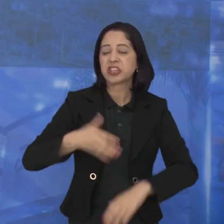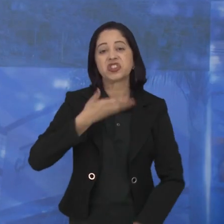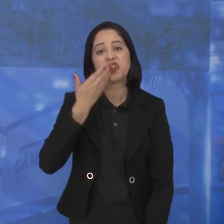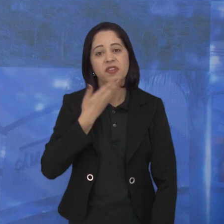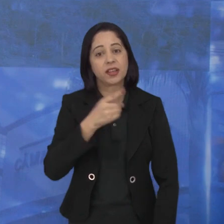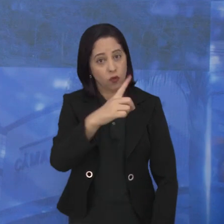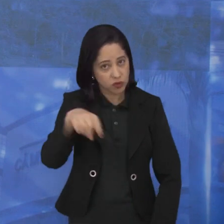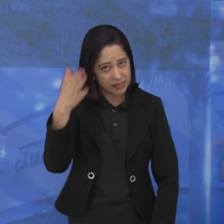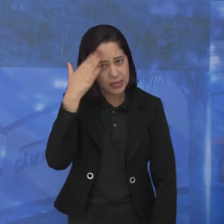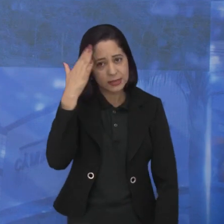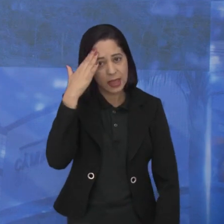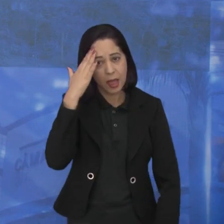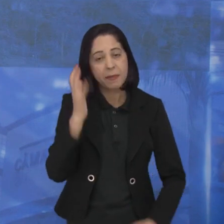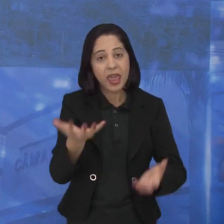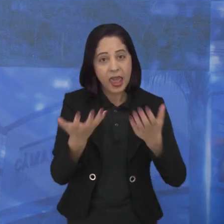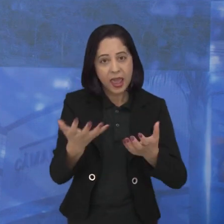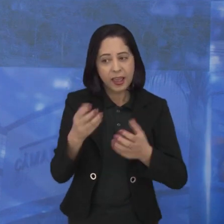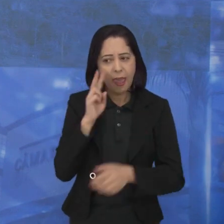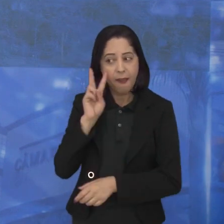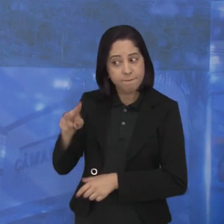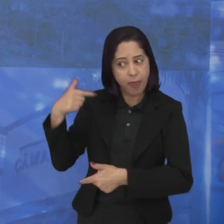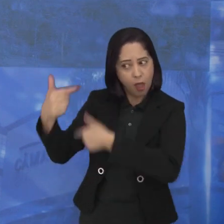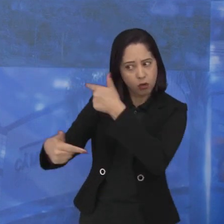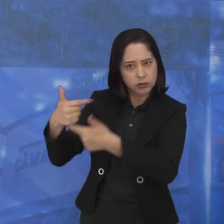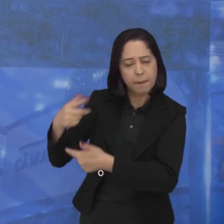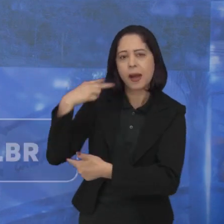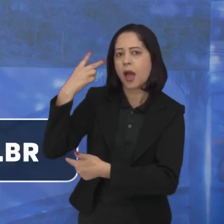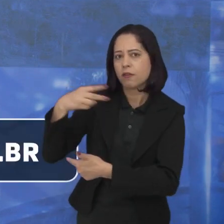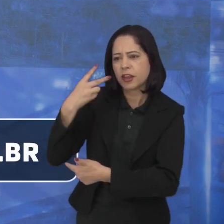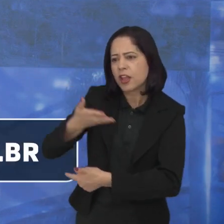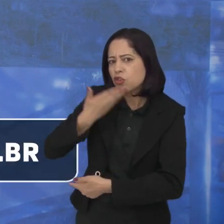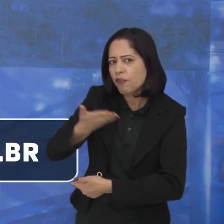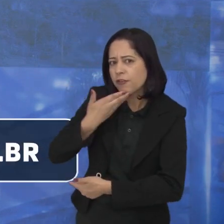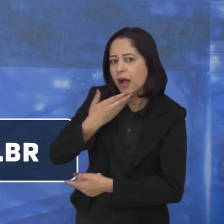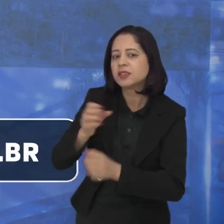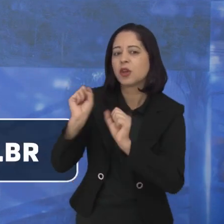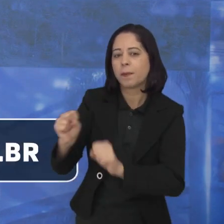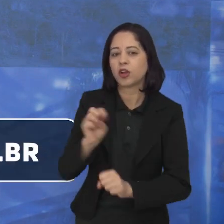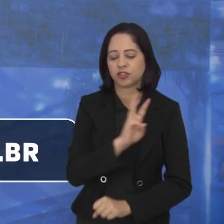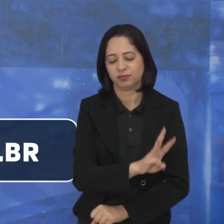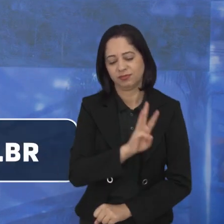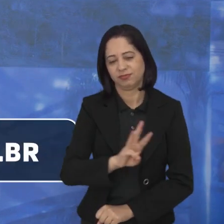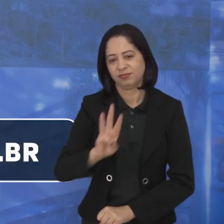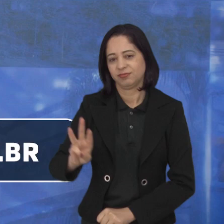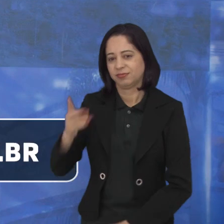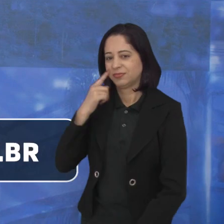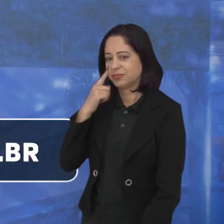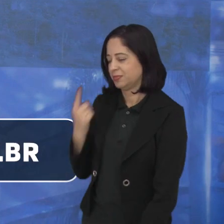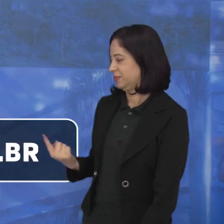já sabe, para acompanhar o trabalho do Legislativo de forma fácil, é só acessar